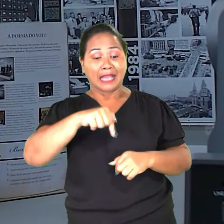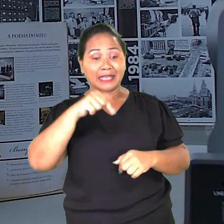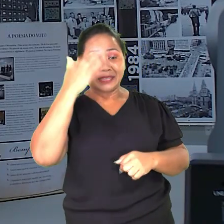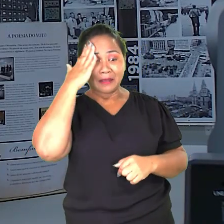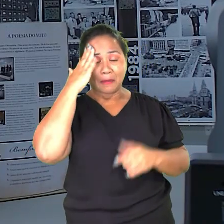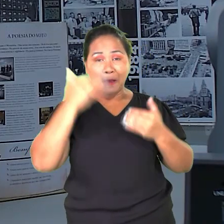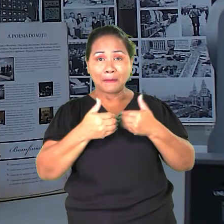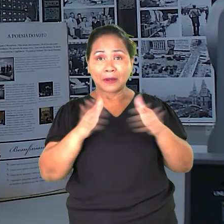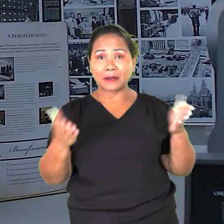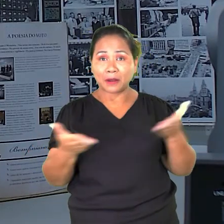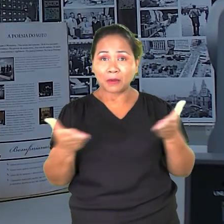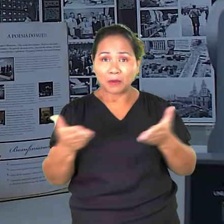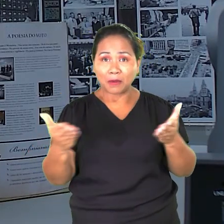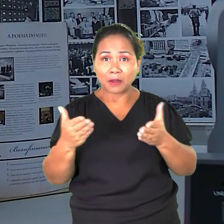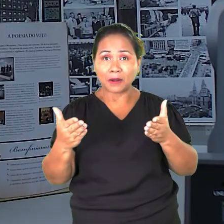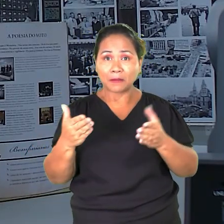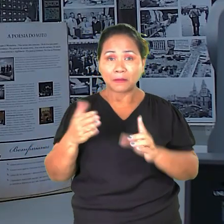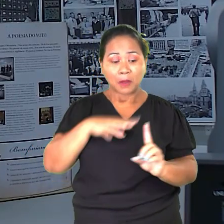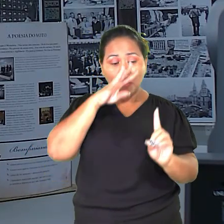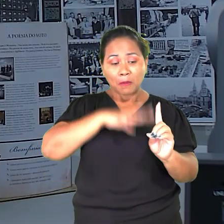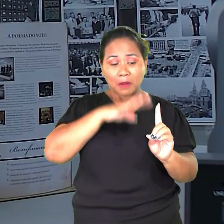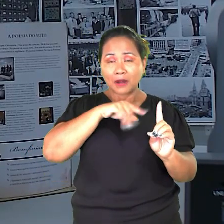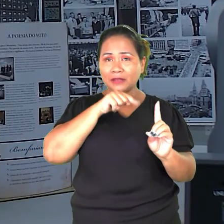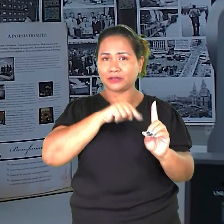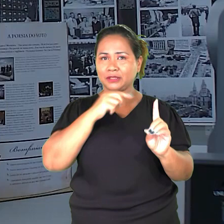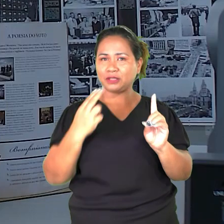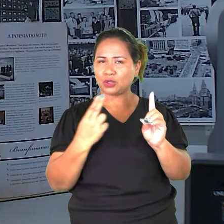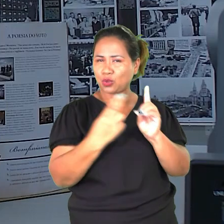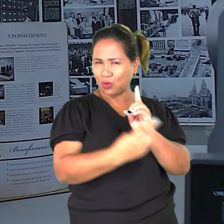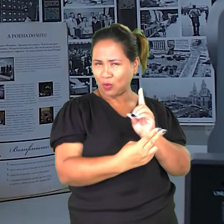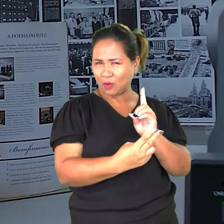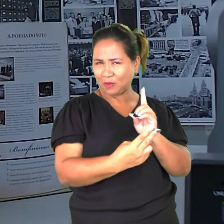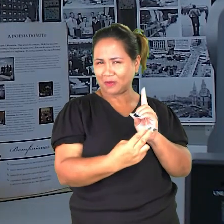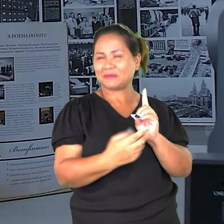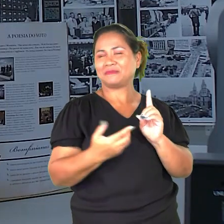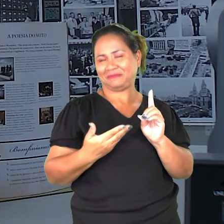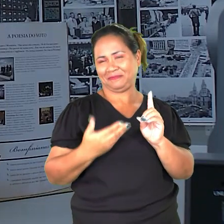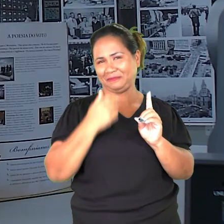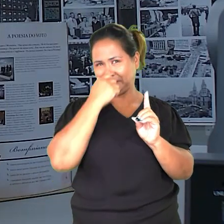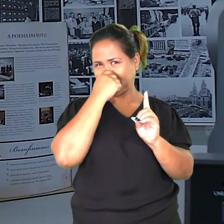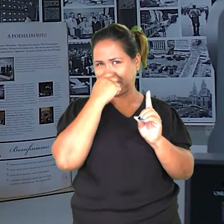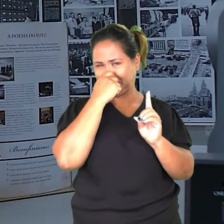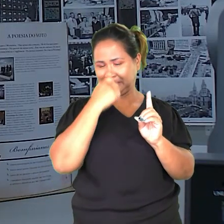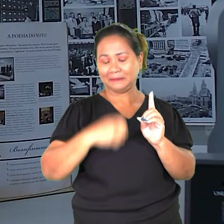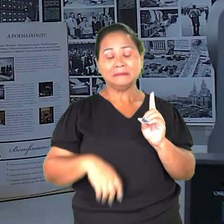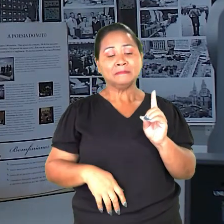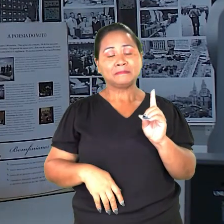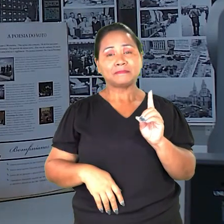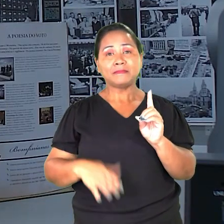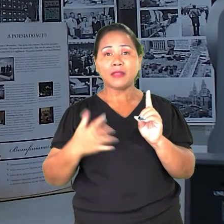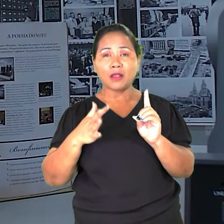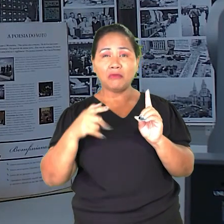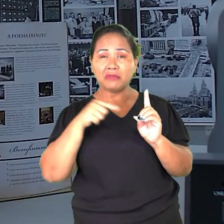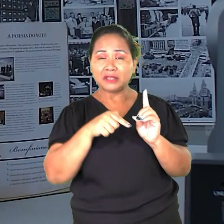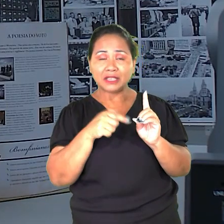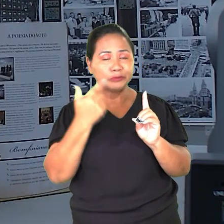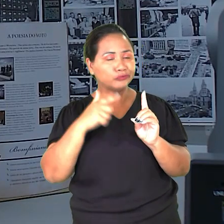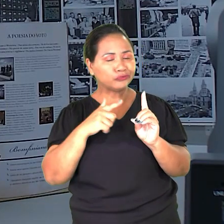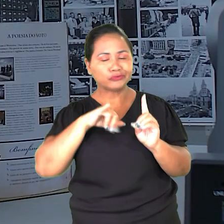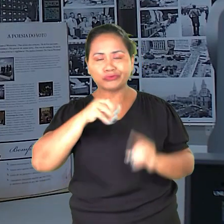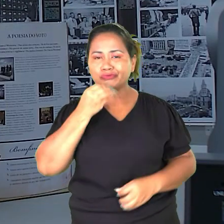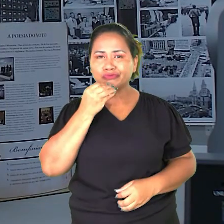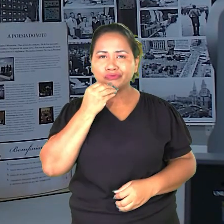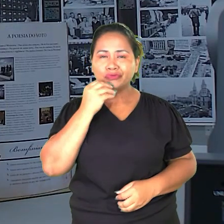cidadania, levando o seu nome. Por via das dúvidas, presidente Galizia, quando eu tiver a